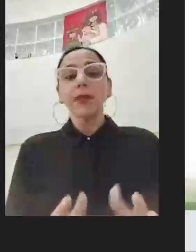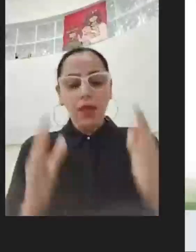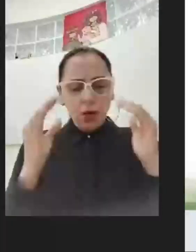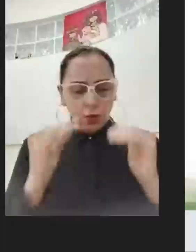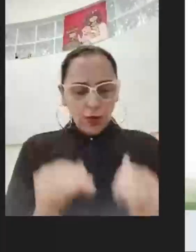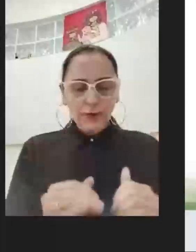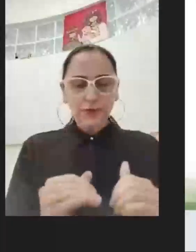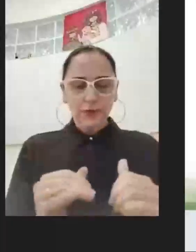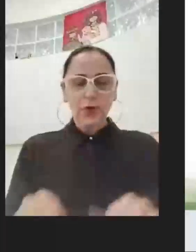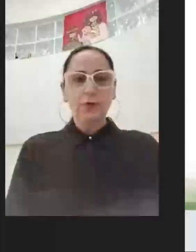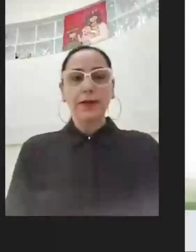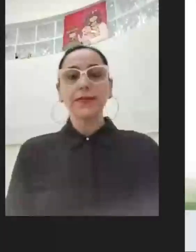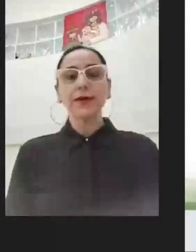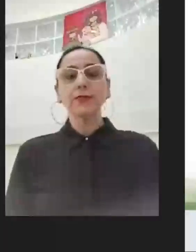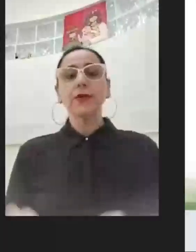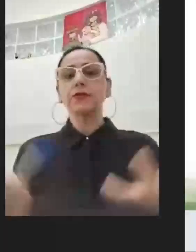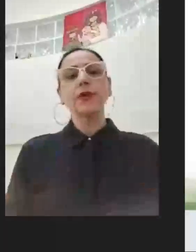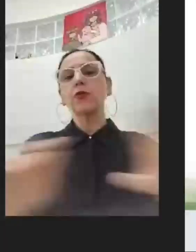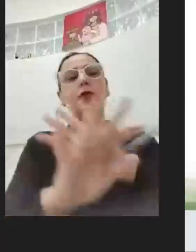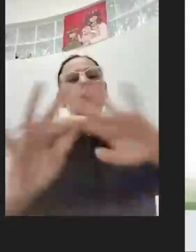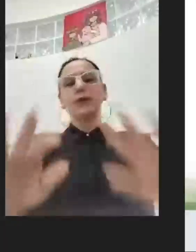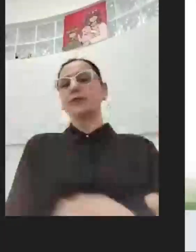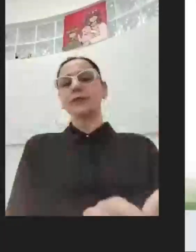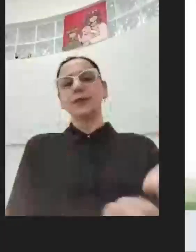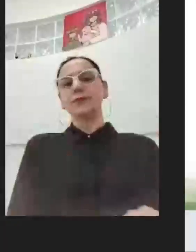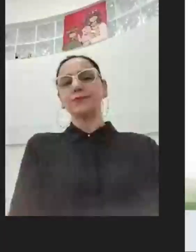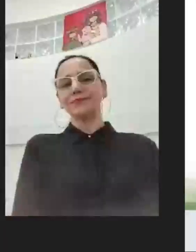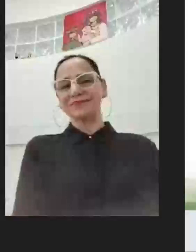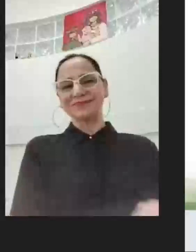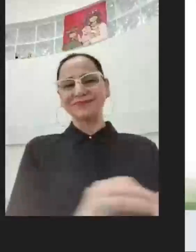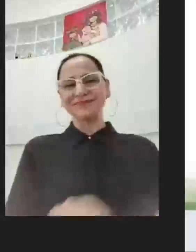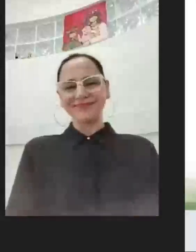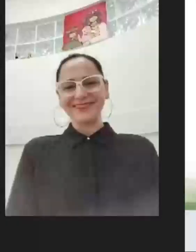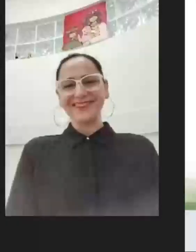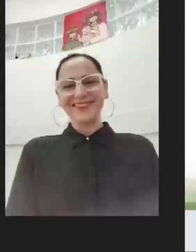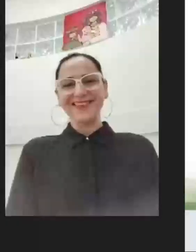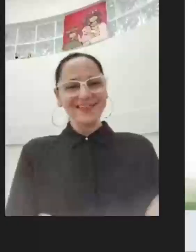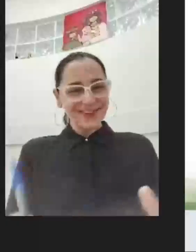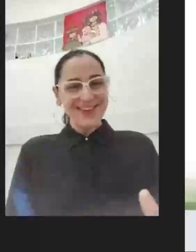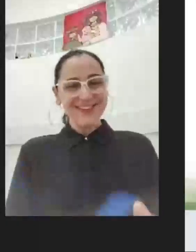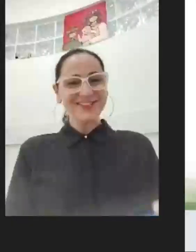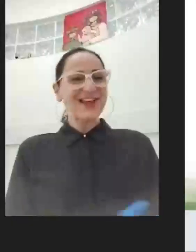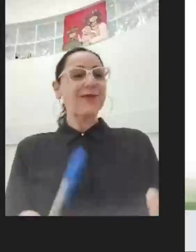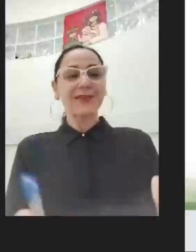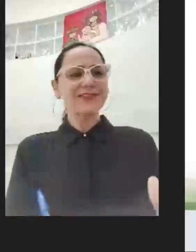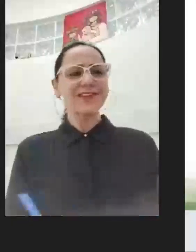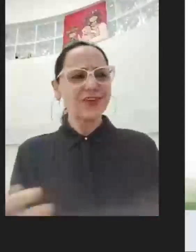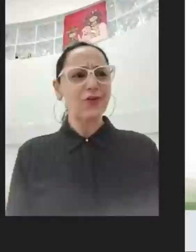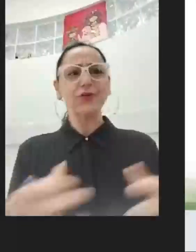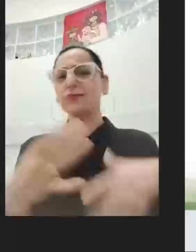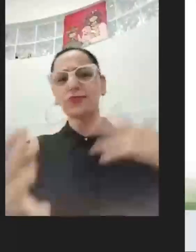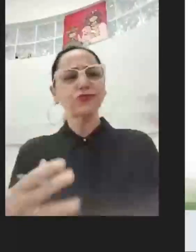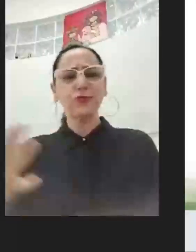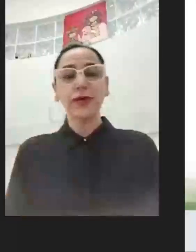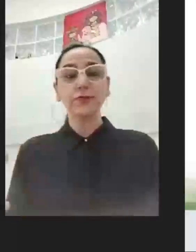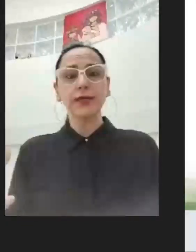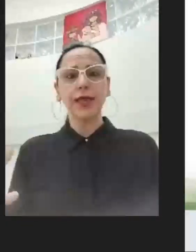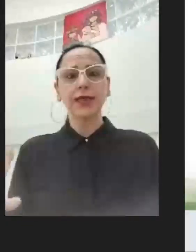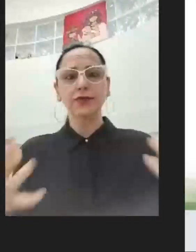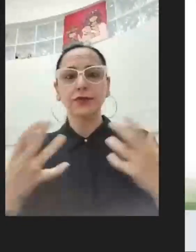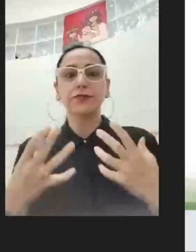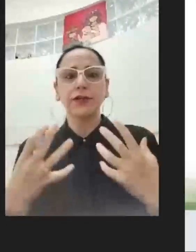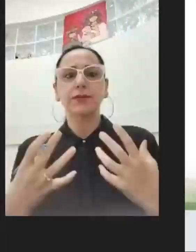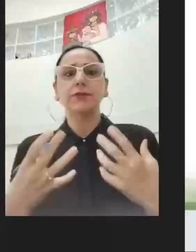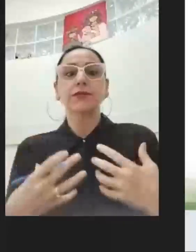trocou o plantão. Quando trocou o plantão, chegou a humanização. Conheço a médica que chegou. Não